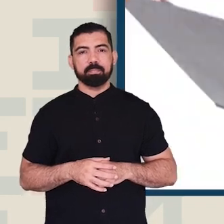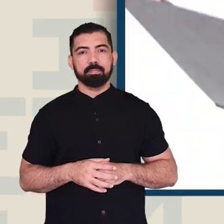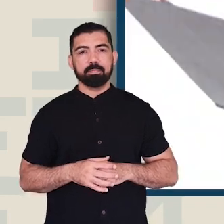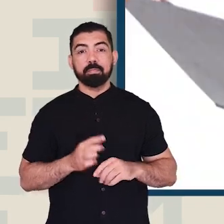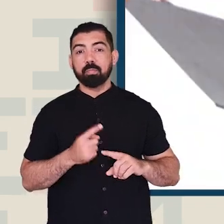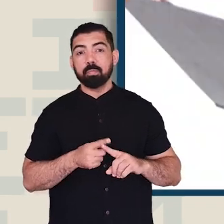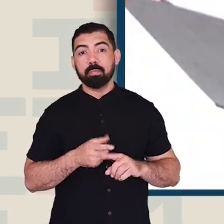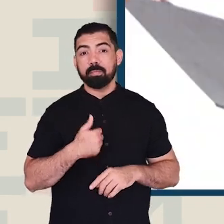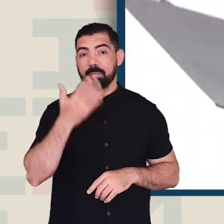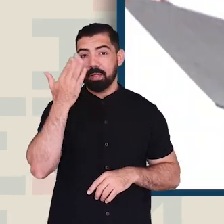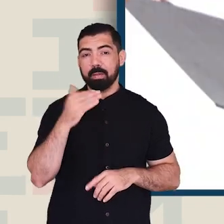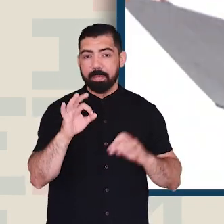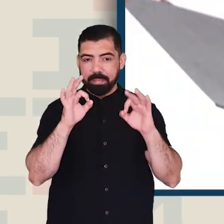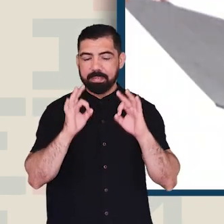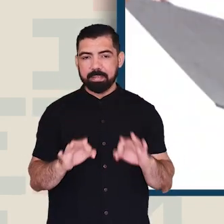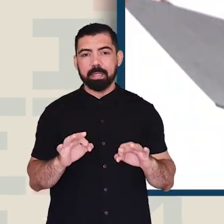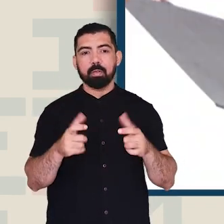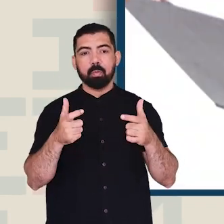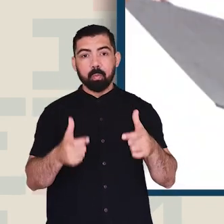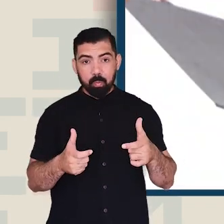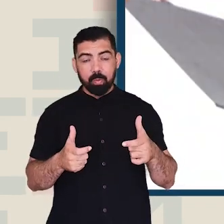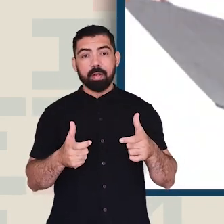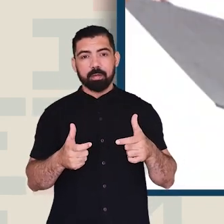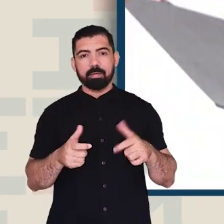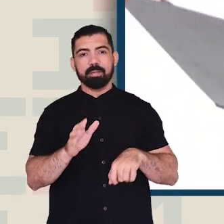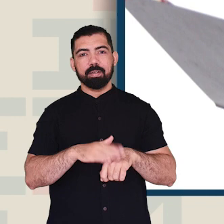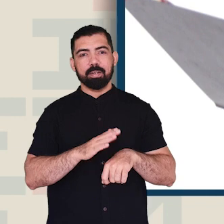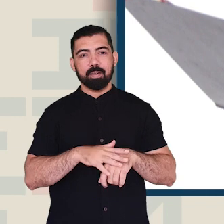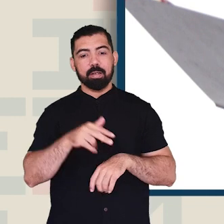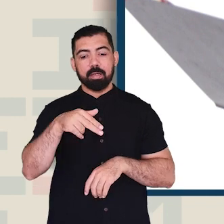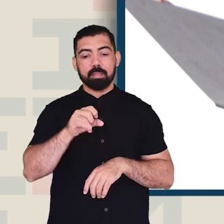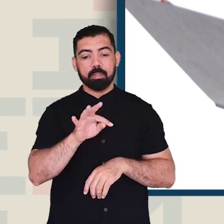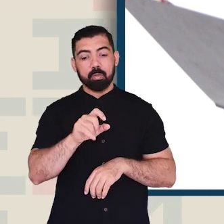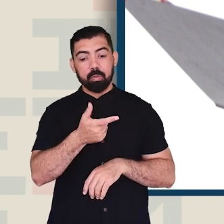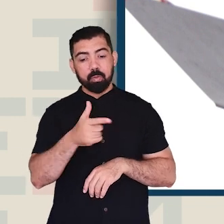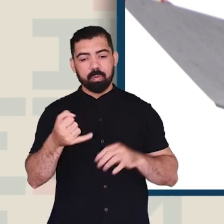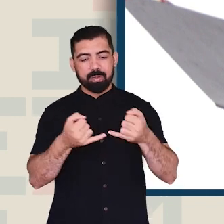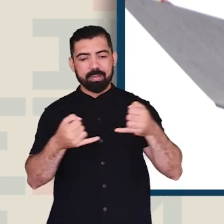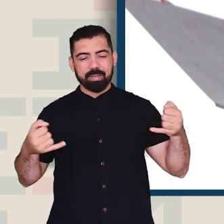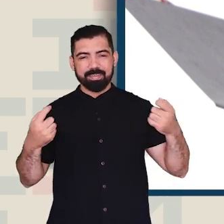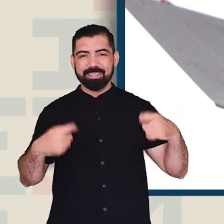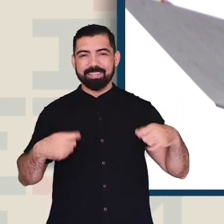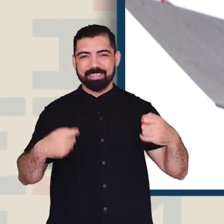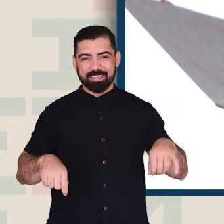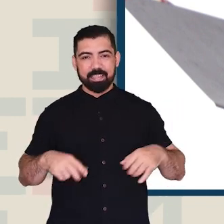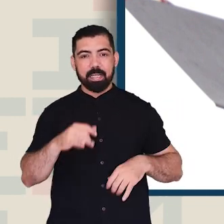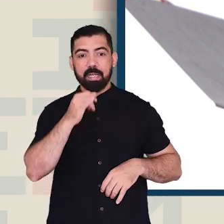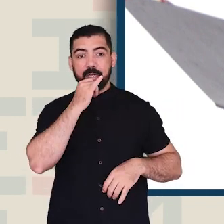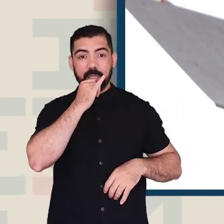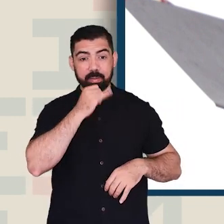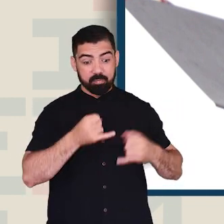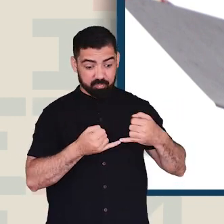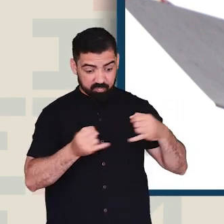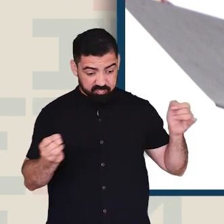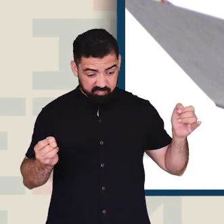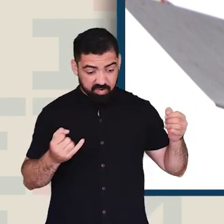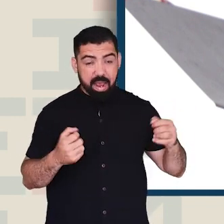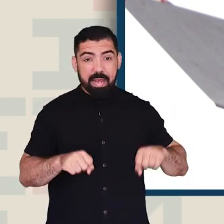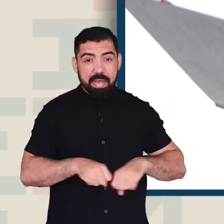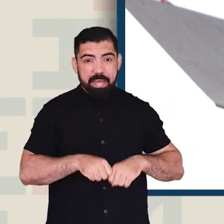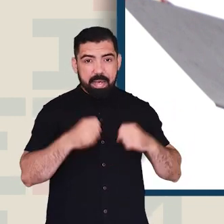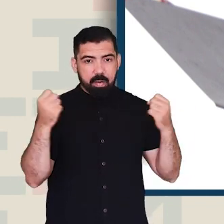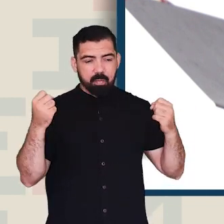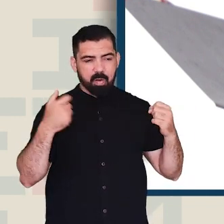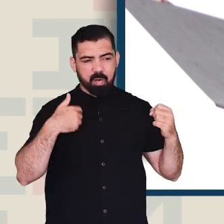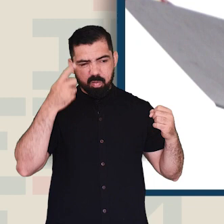Porque eu sabia exatamente a localização da nota em outra corda, né? Então, eu tive que adaptar tudo que eu fazia na primeira corda, eu tive que fazer na segunda,